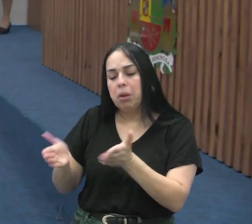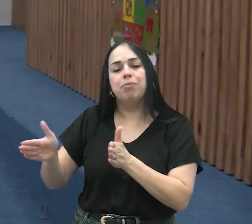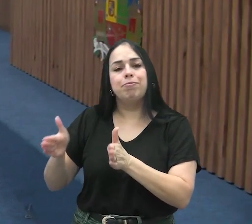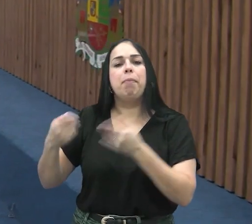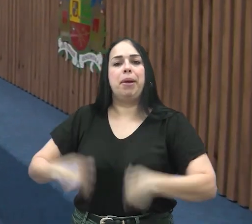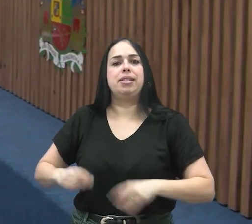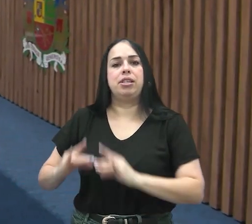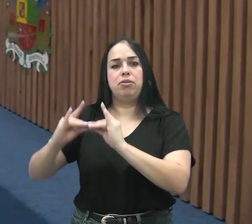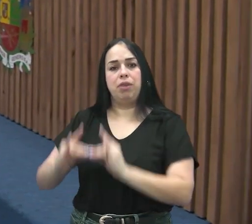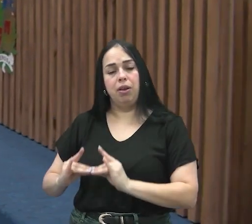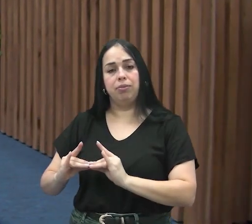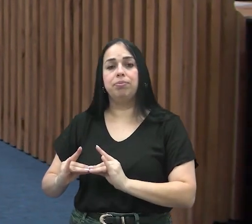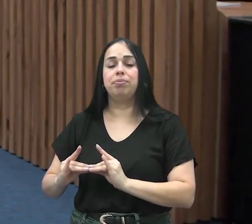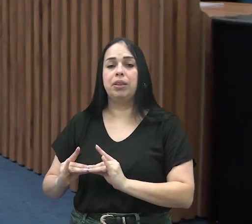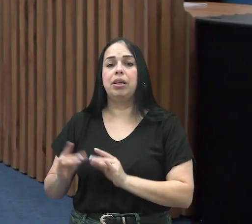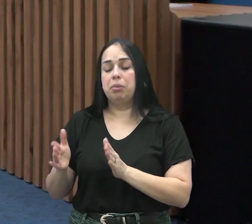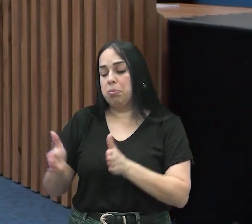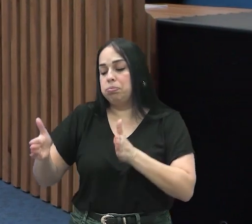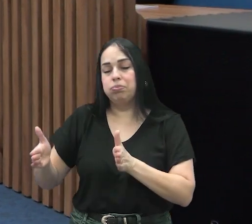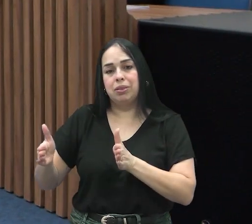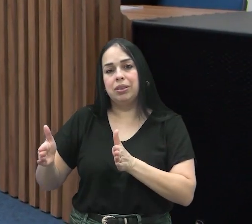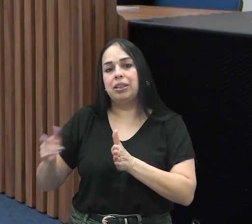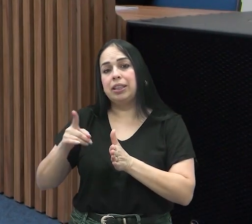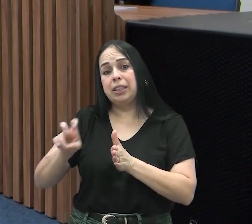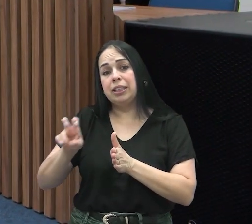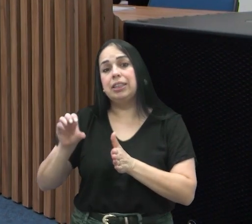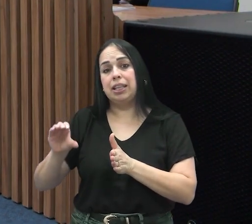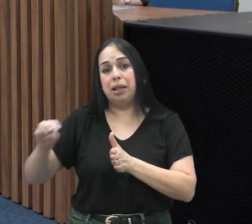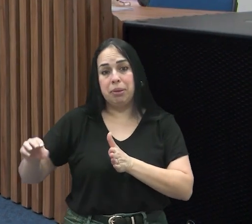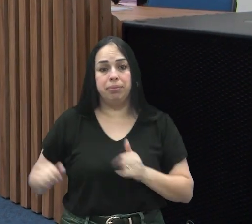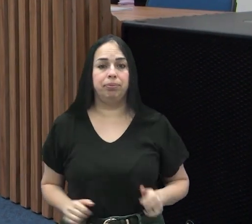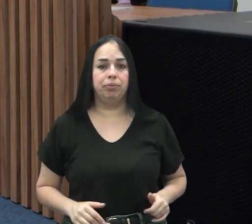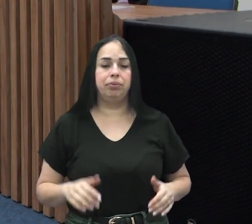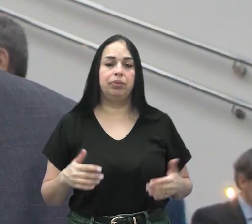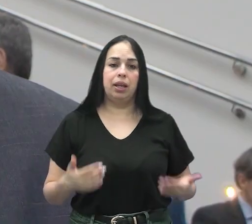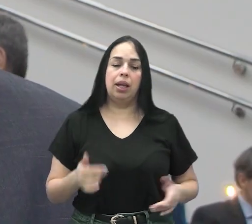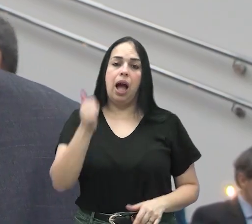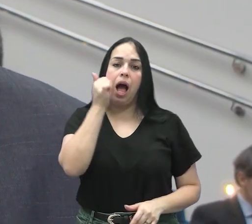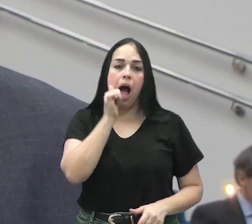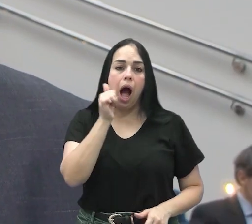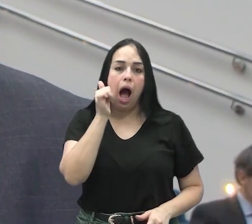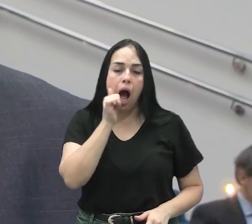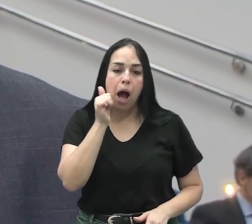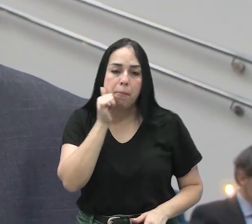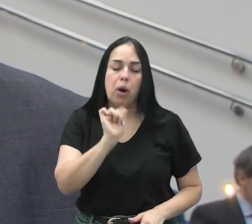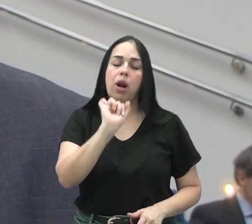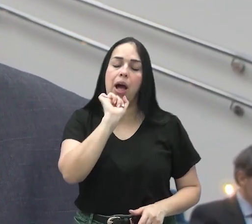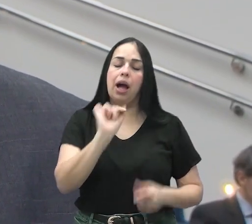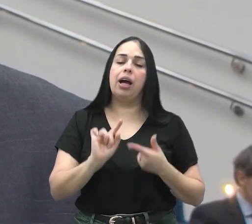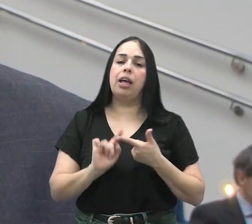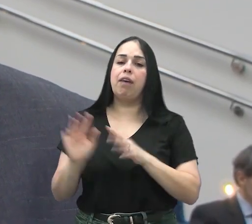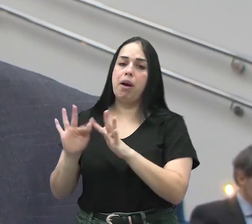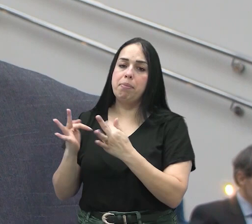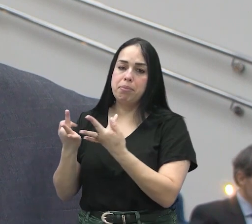ou com peso maior que 500 gramas e estatura acima de 15 centímetros. É um trauma muito grande para a família,